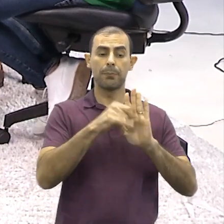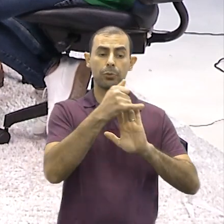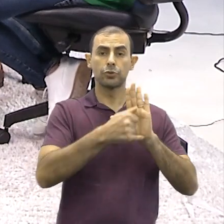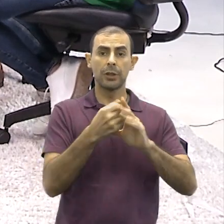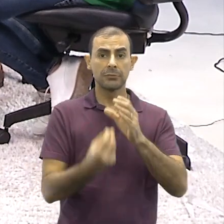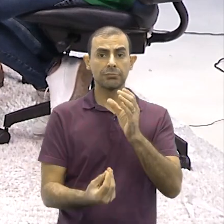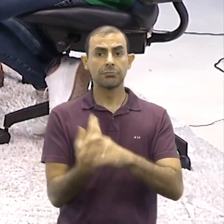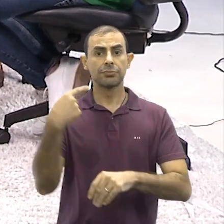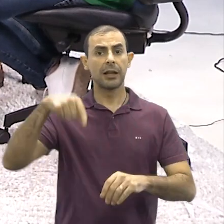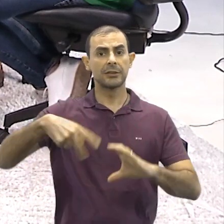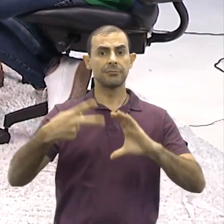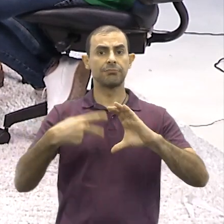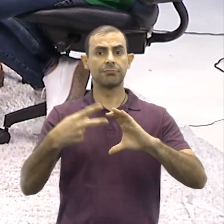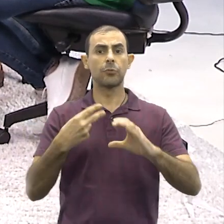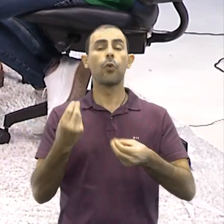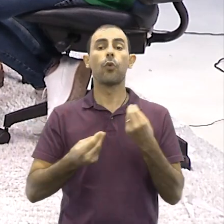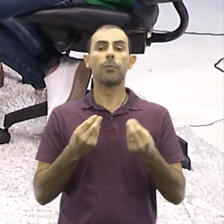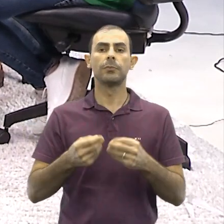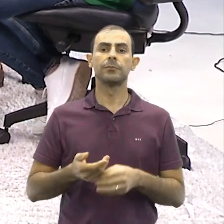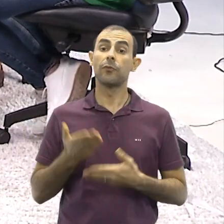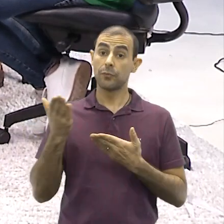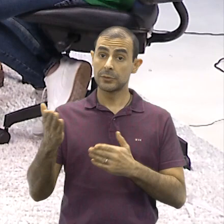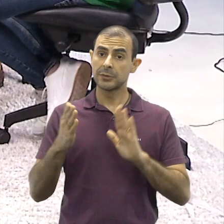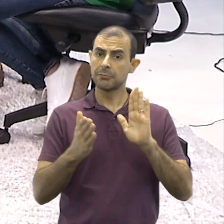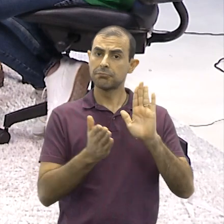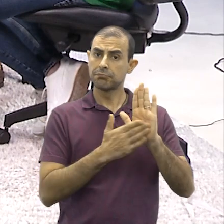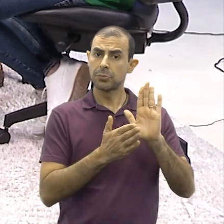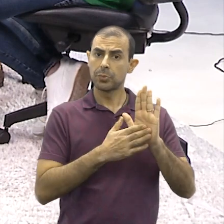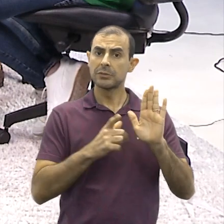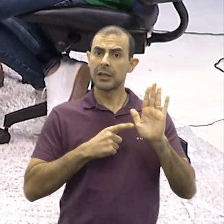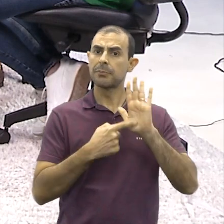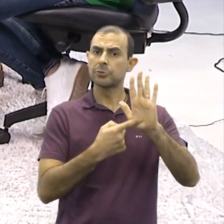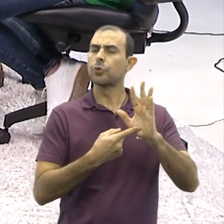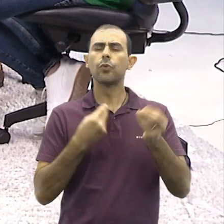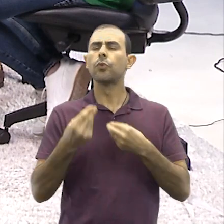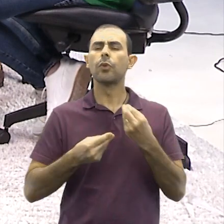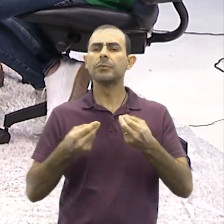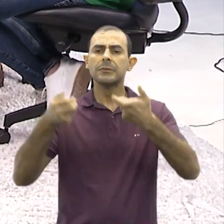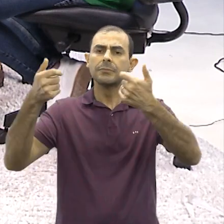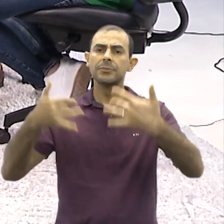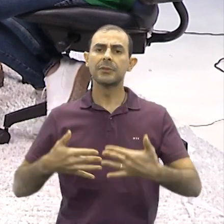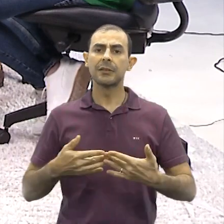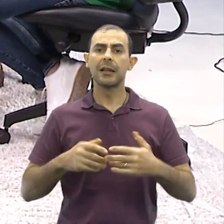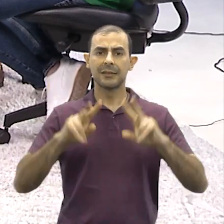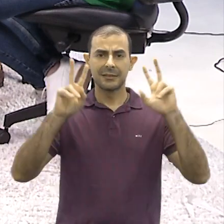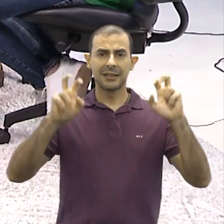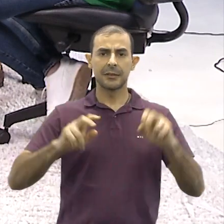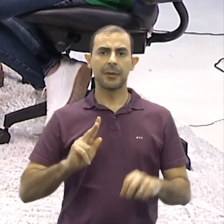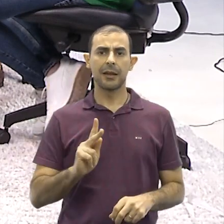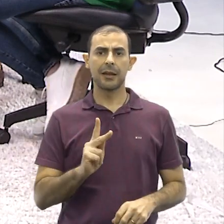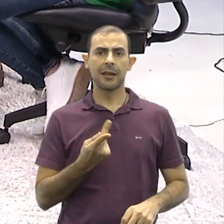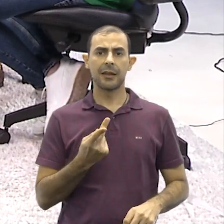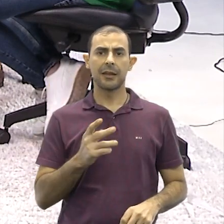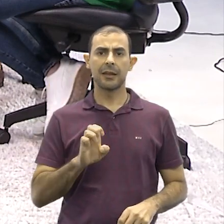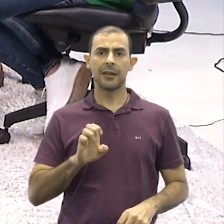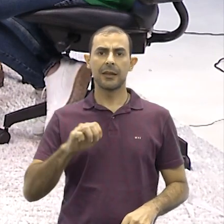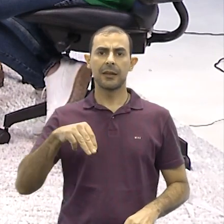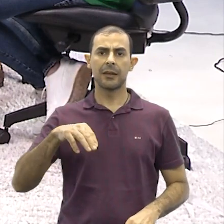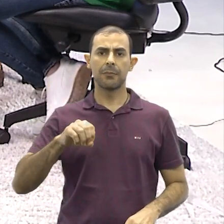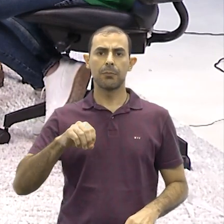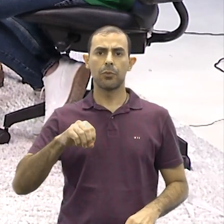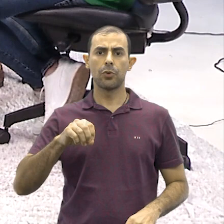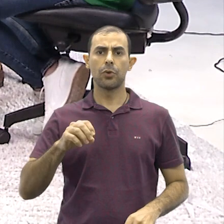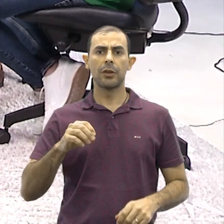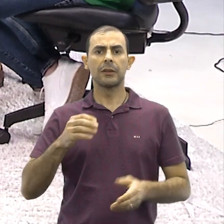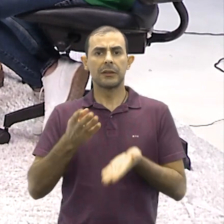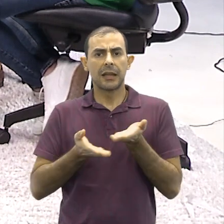aprovados na casa. Você recentemente, né, apresentou um na Câmara. Fala um pouquinho pra gente sobre a hemoterapia dos animais. Como que